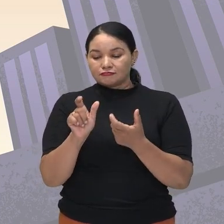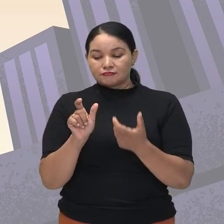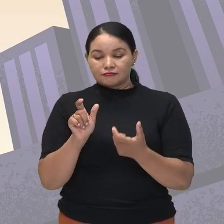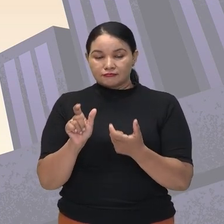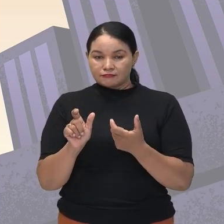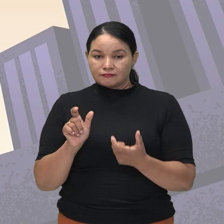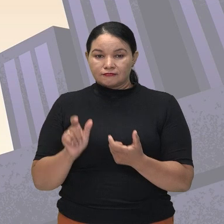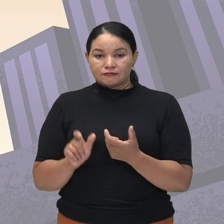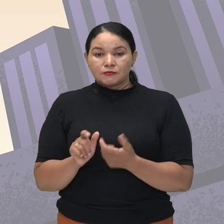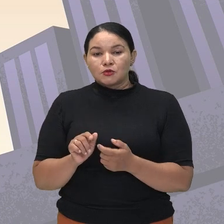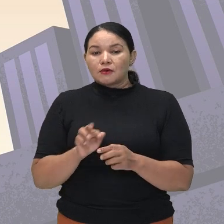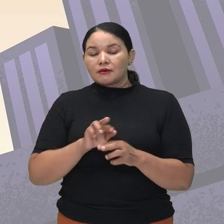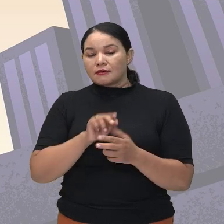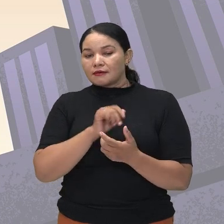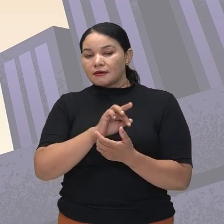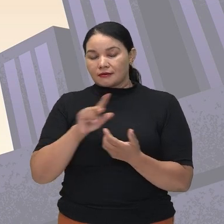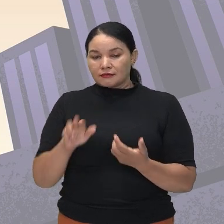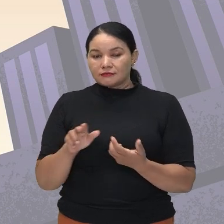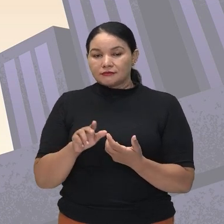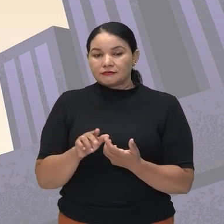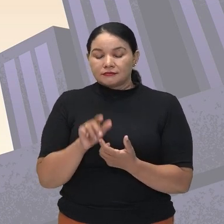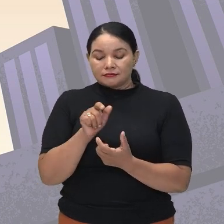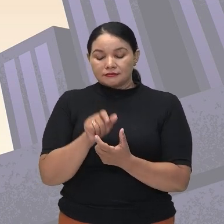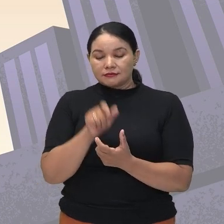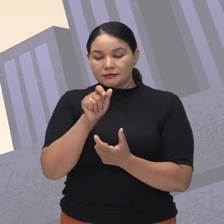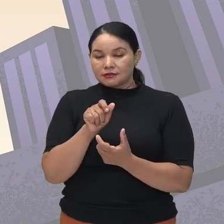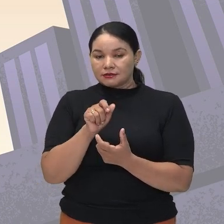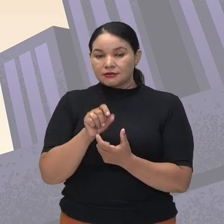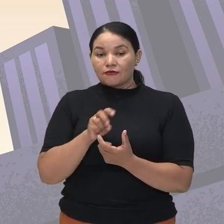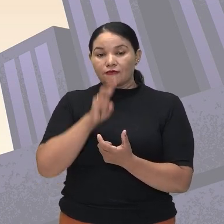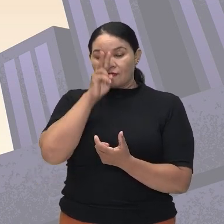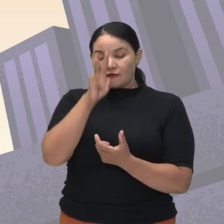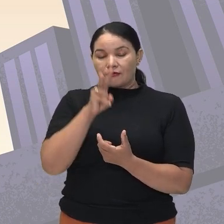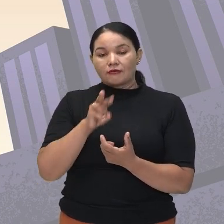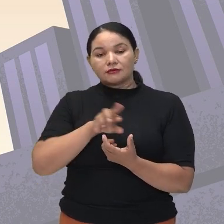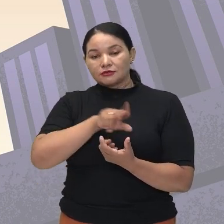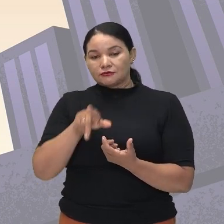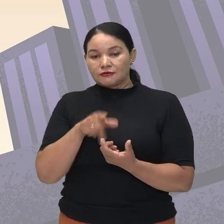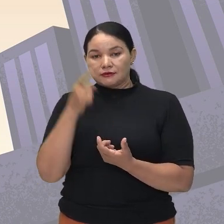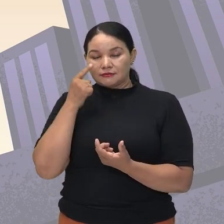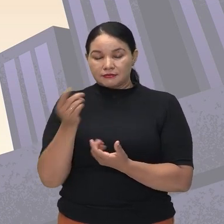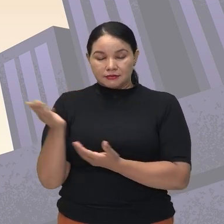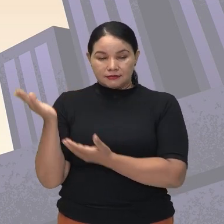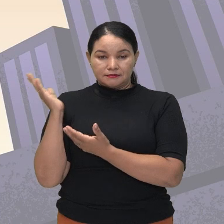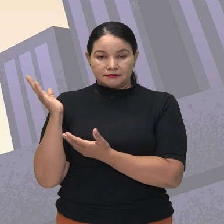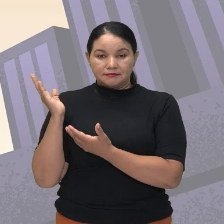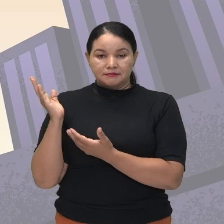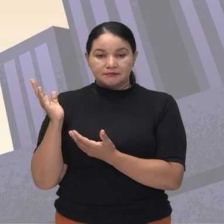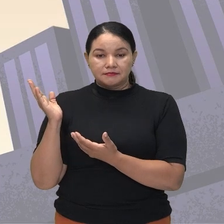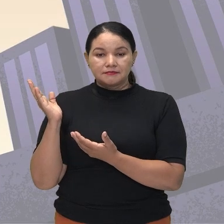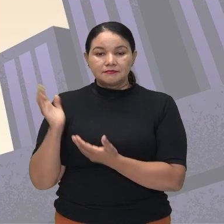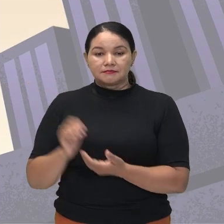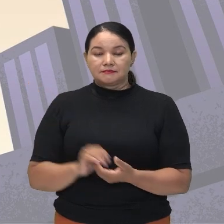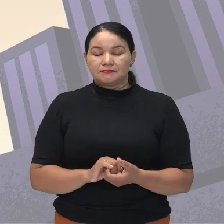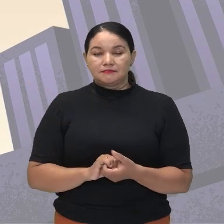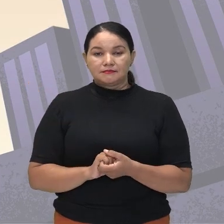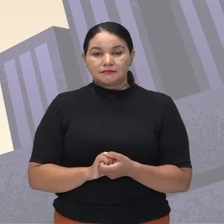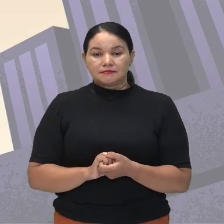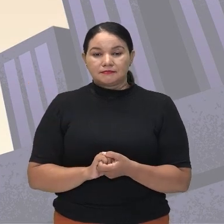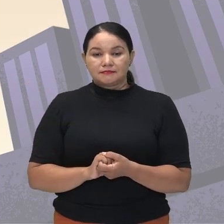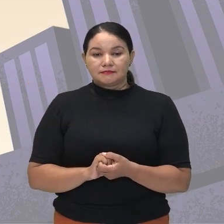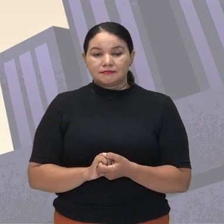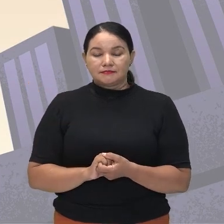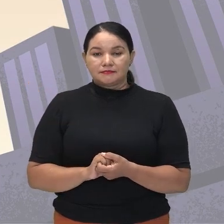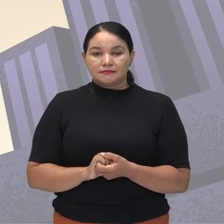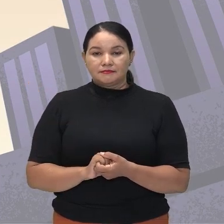no português e tenho alguém no espanhol. Eu tenho herói no